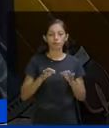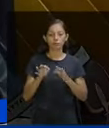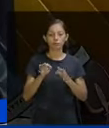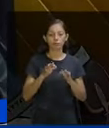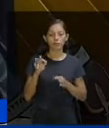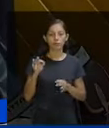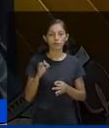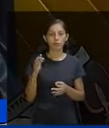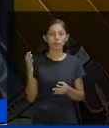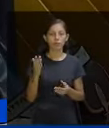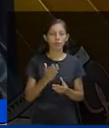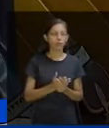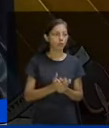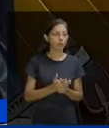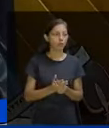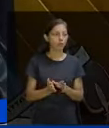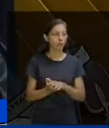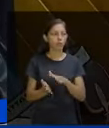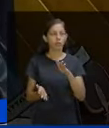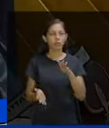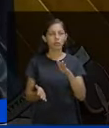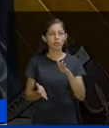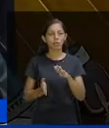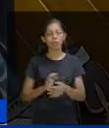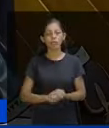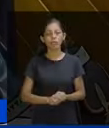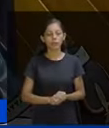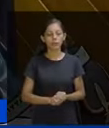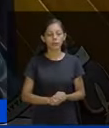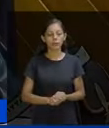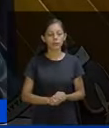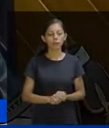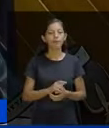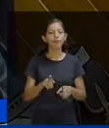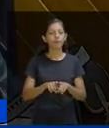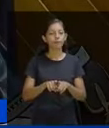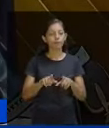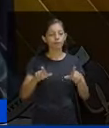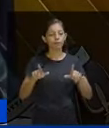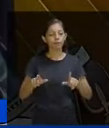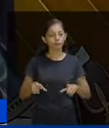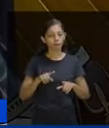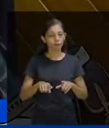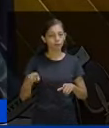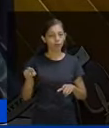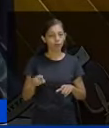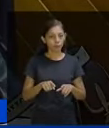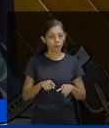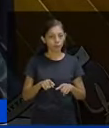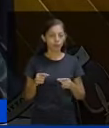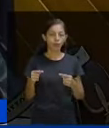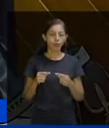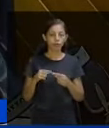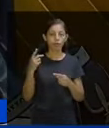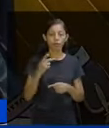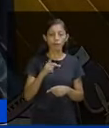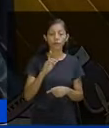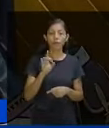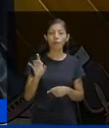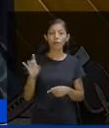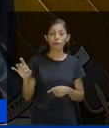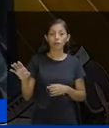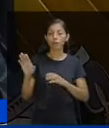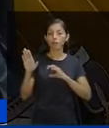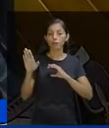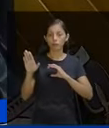atos partidários, o DRAP, da legenda e dos diplomas dos candidatos a ele vinculados, independentemente